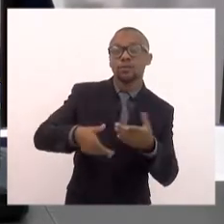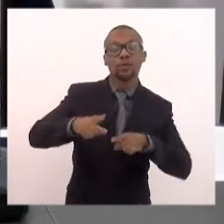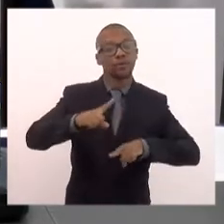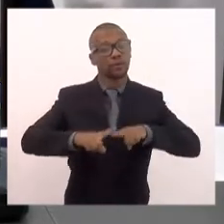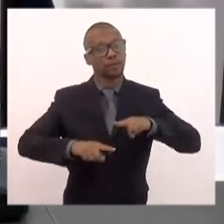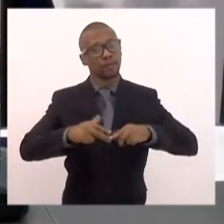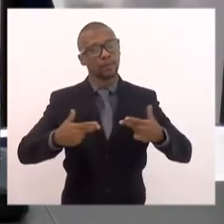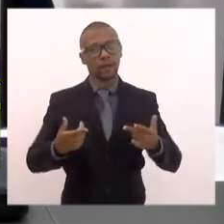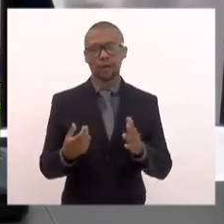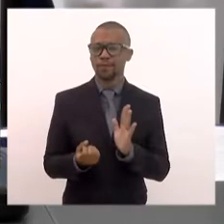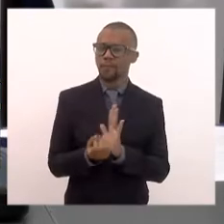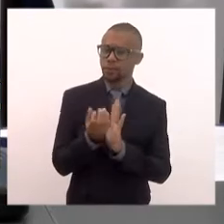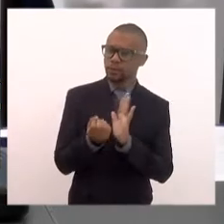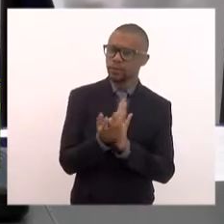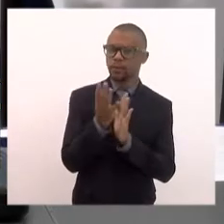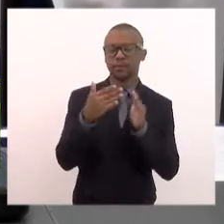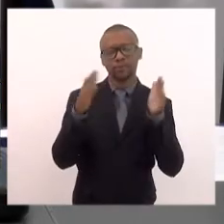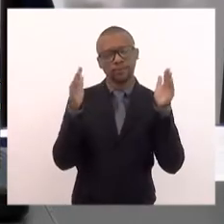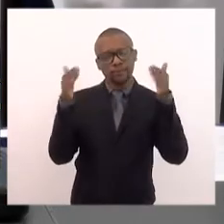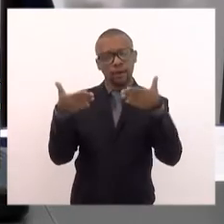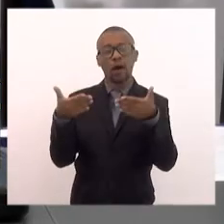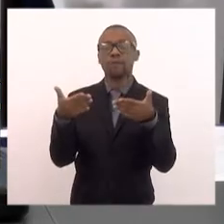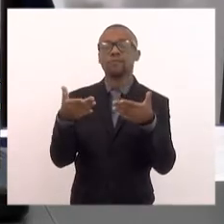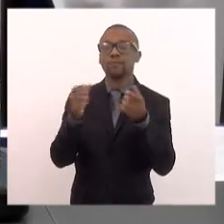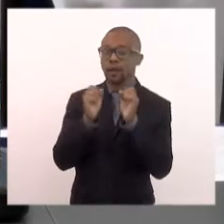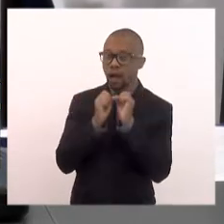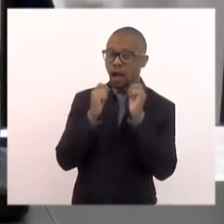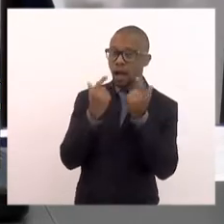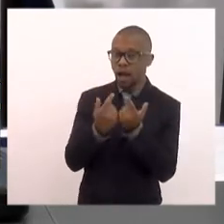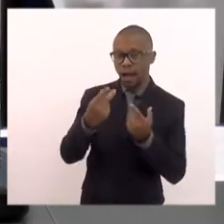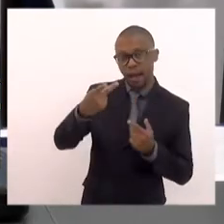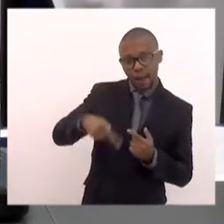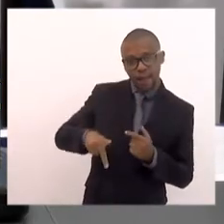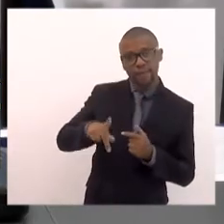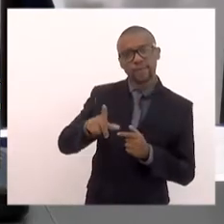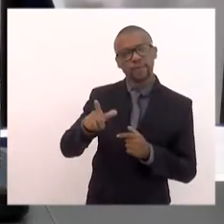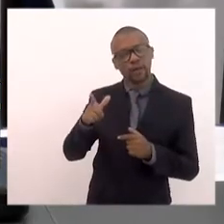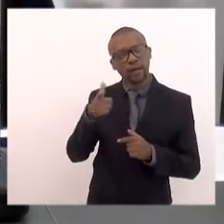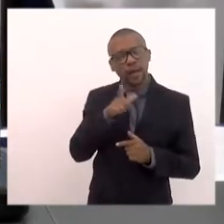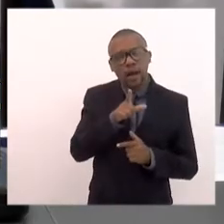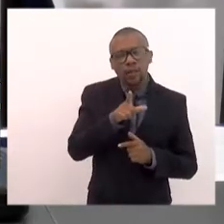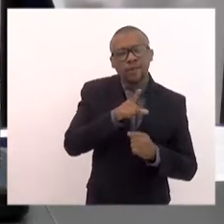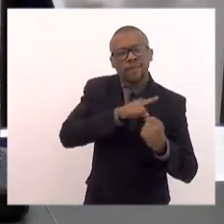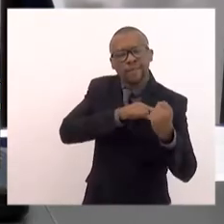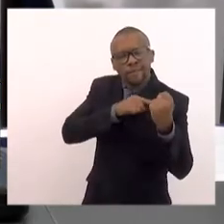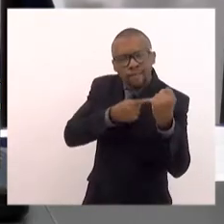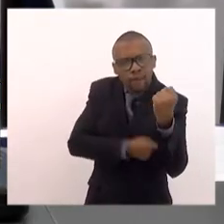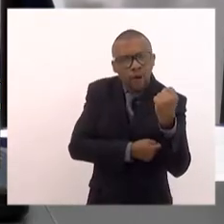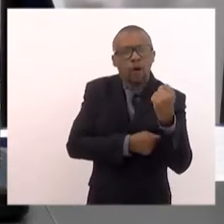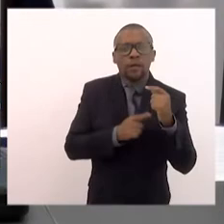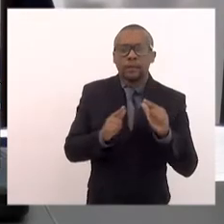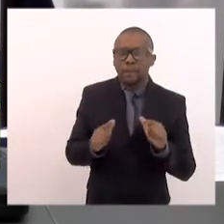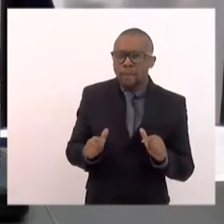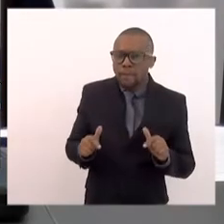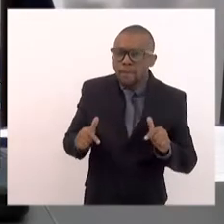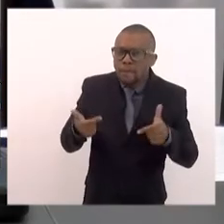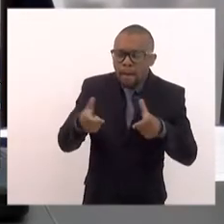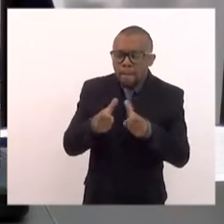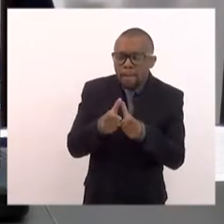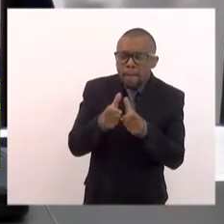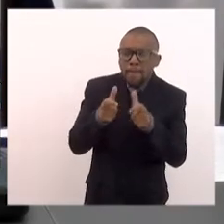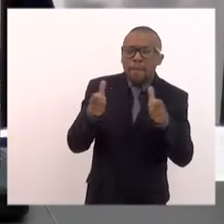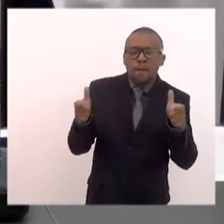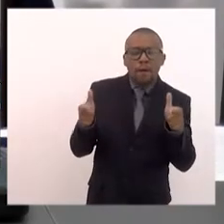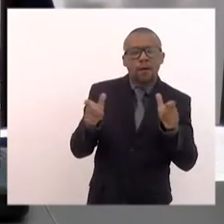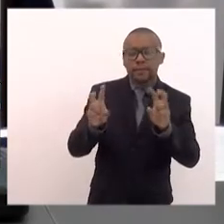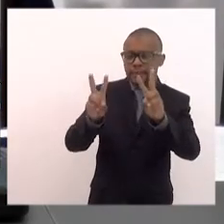então, nesse sentido, a Assembleia foi ganhando, digamos, musculatura, ganhando, enfim, densidade na